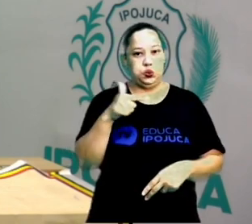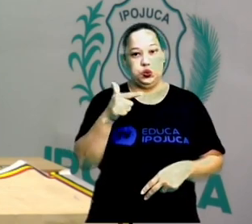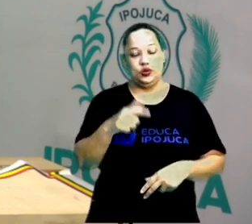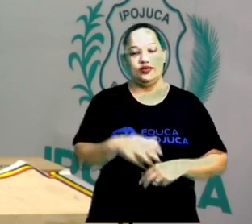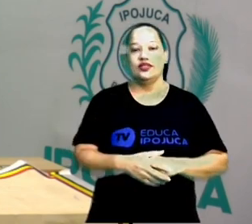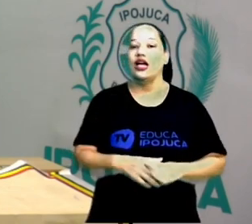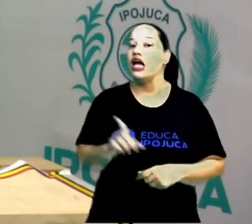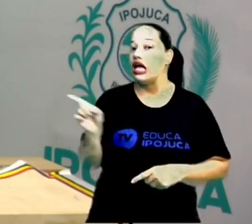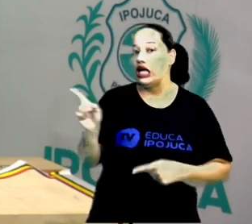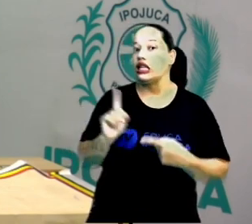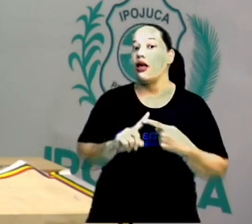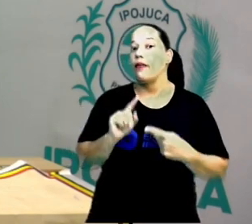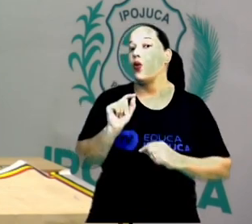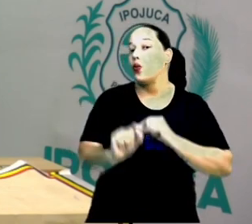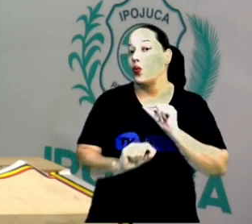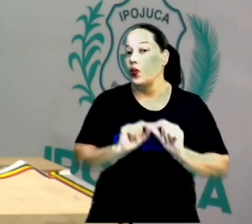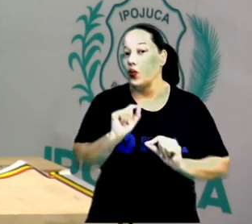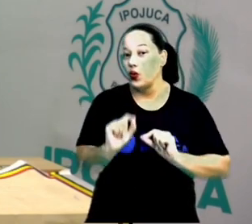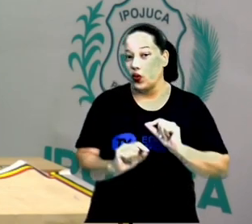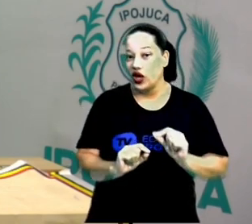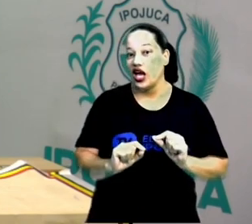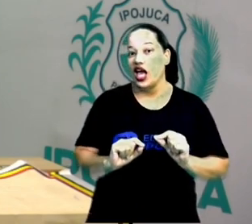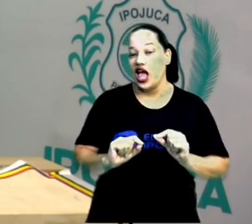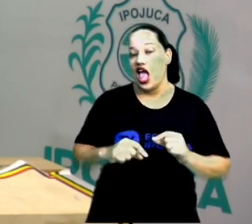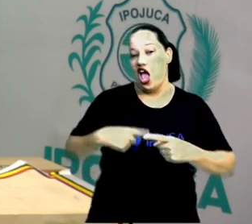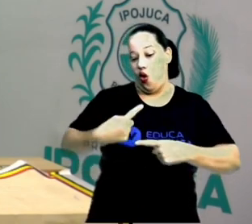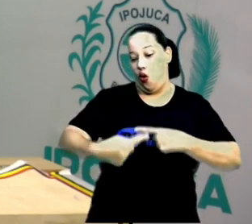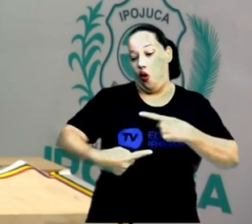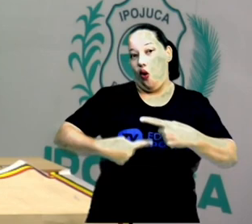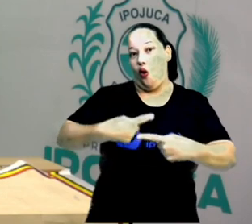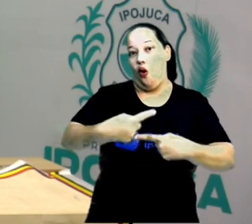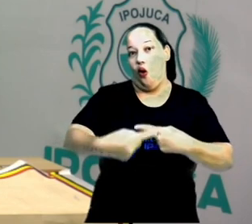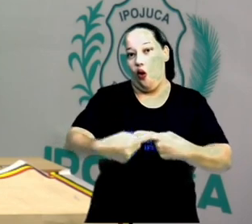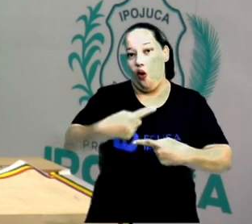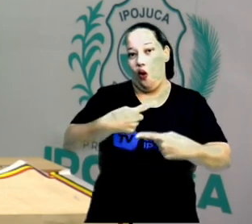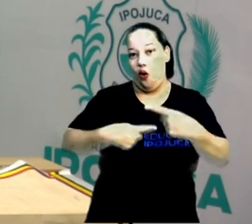E eles também rolam.